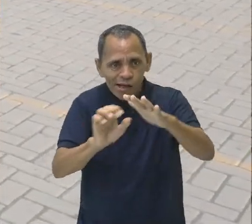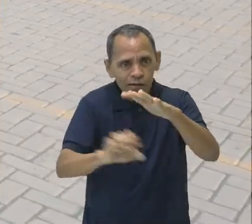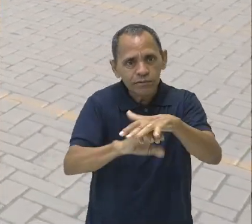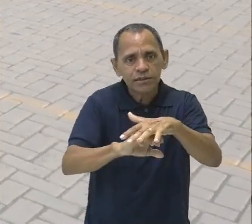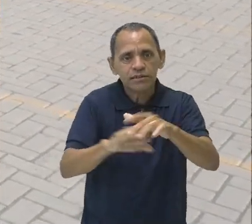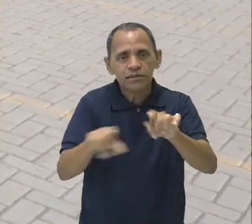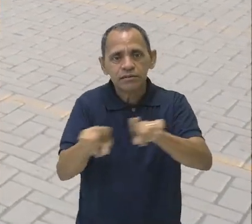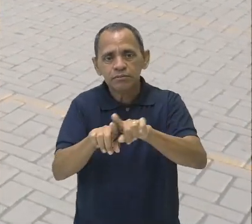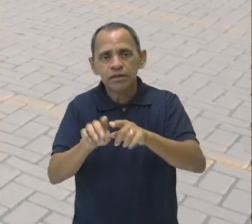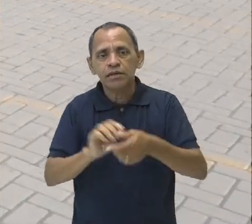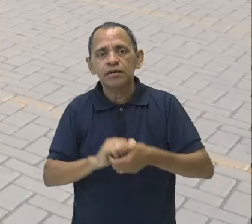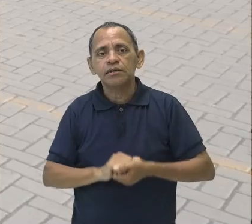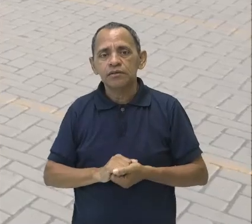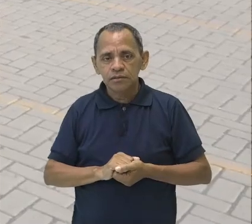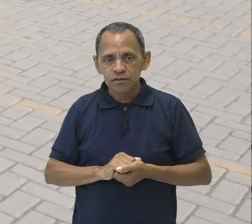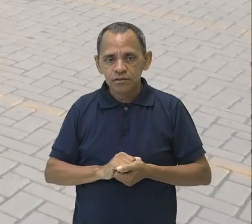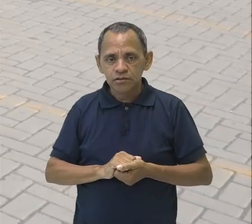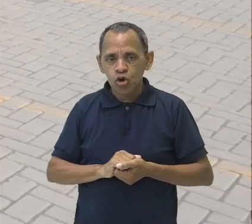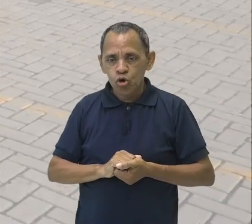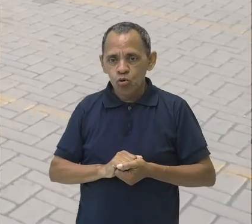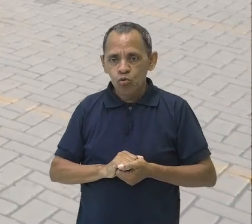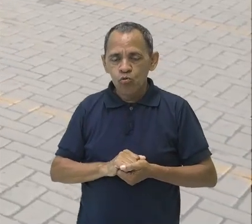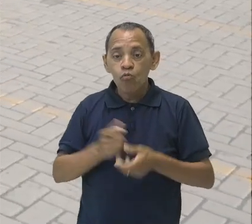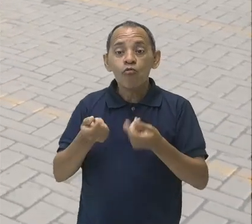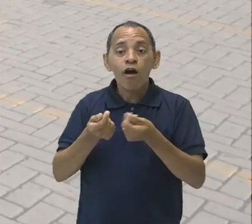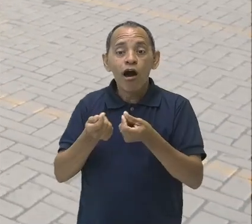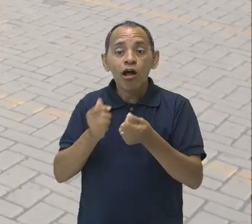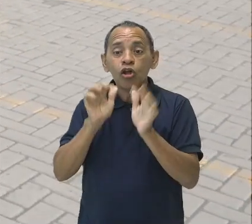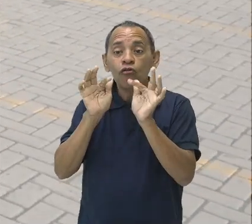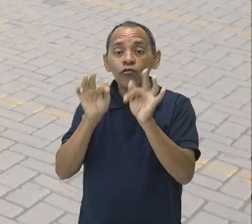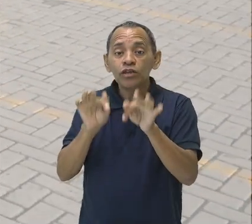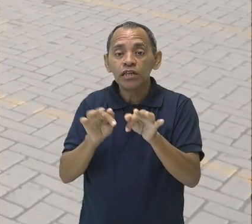repente, no custo final do produto.